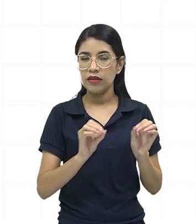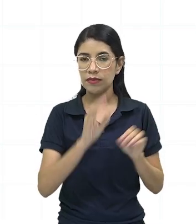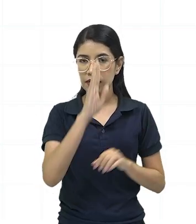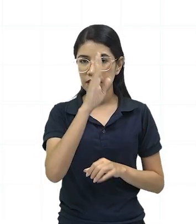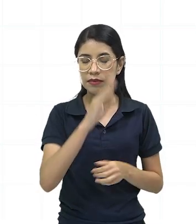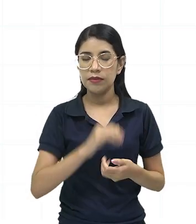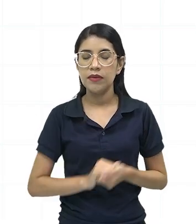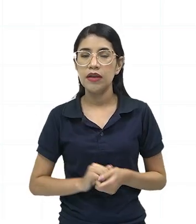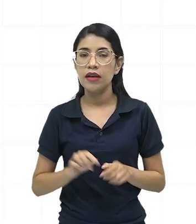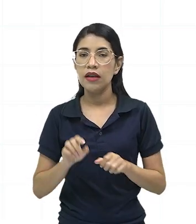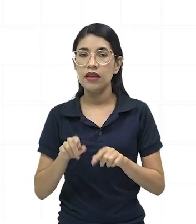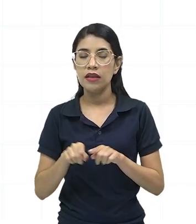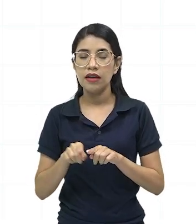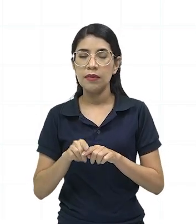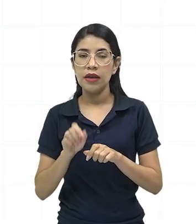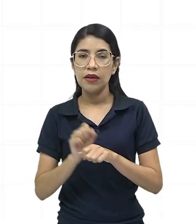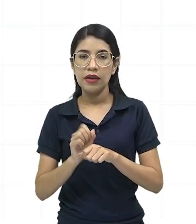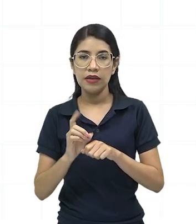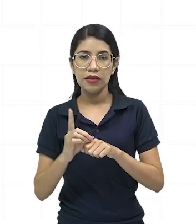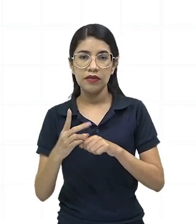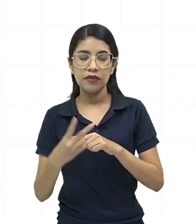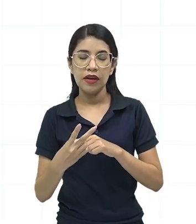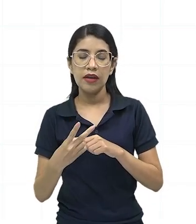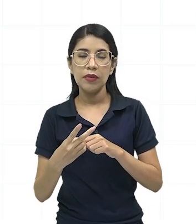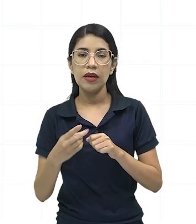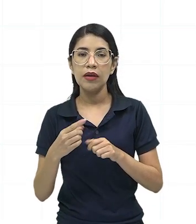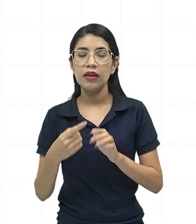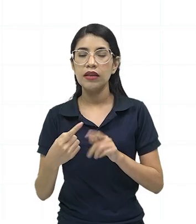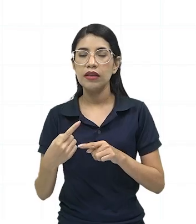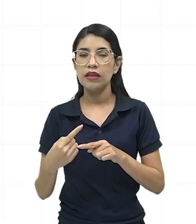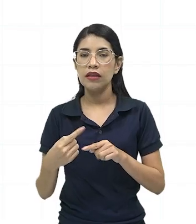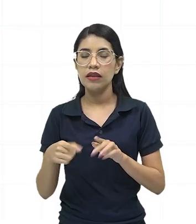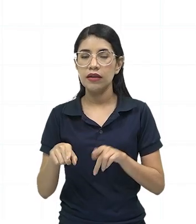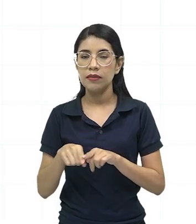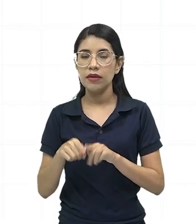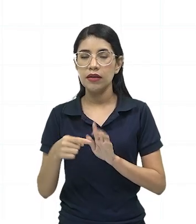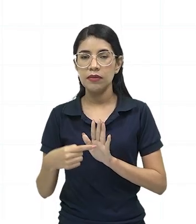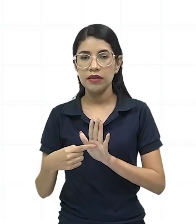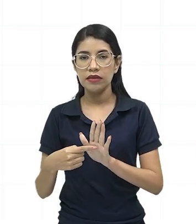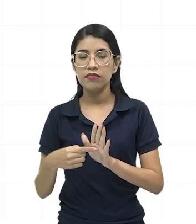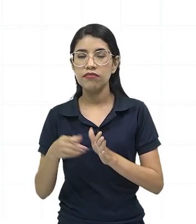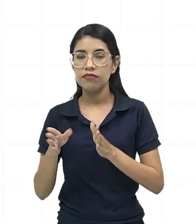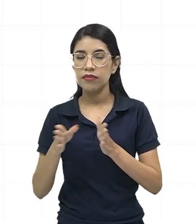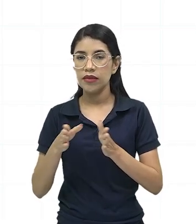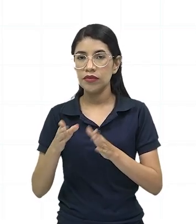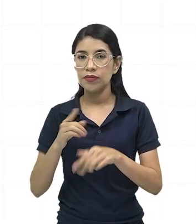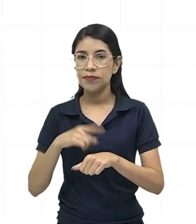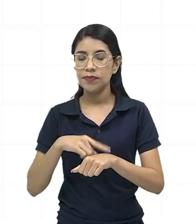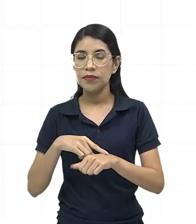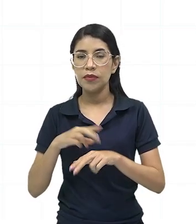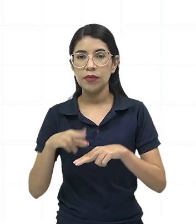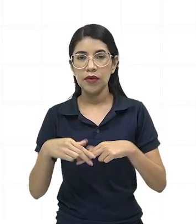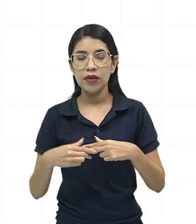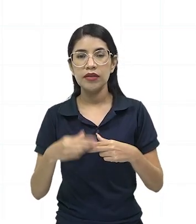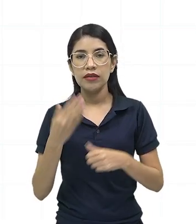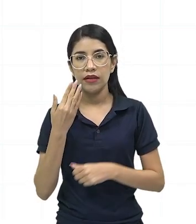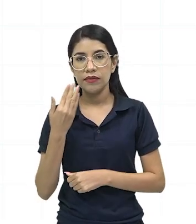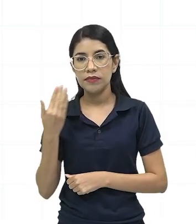porque funcionam como um advérbio e são temporais porque indicam a ideia de tempo. Por isso que está escrito